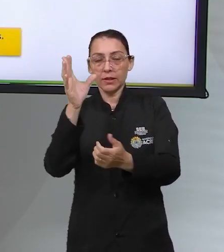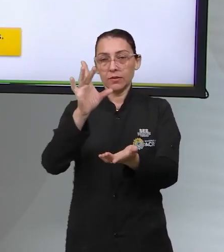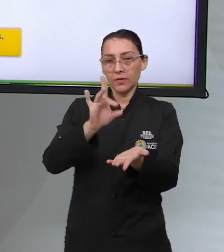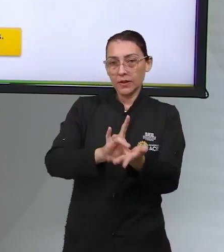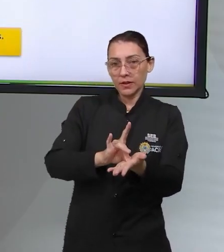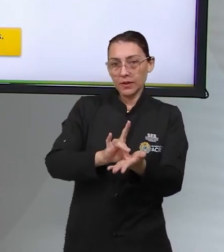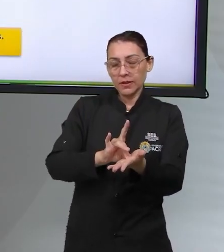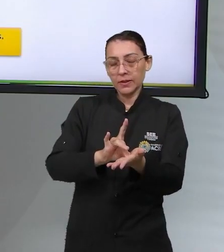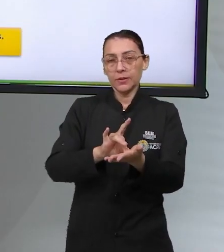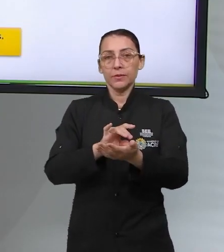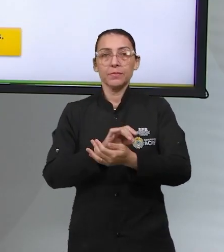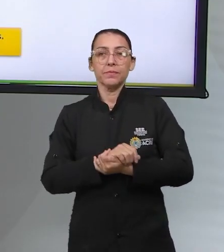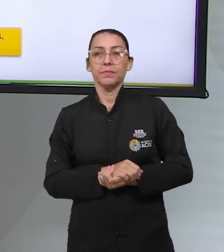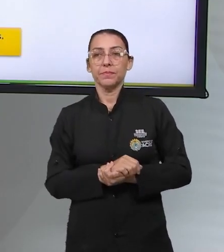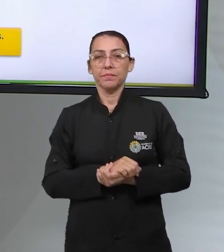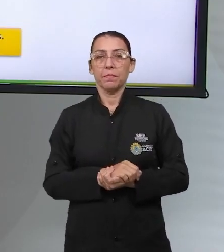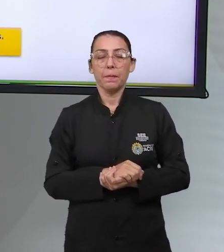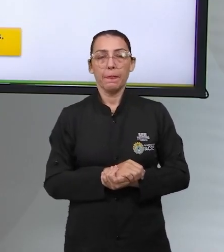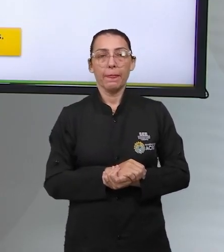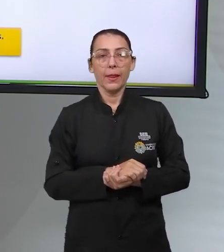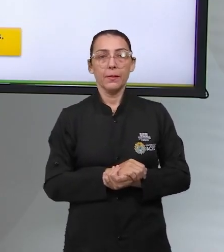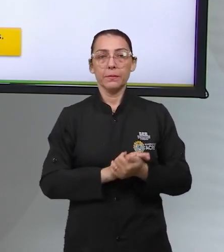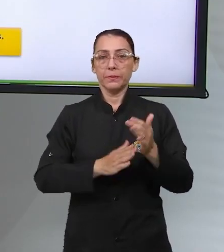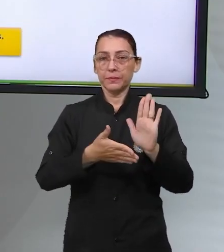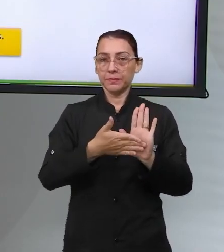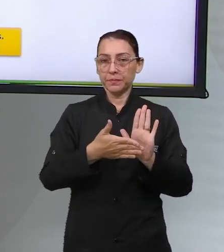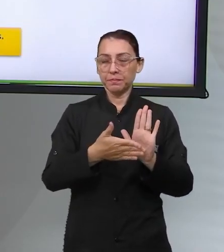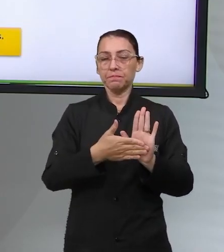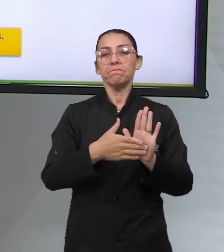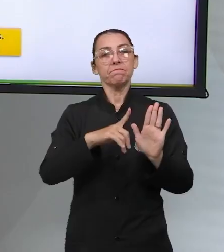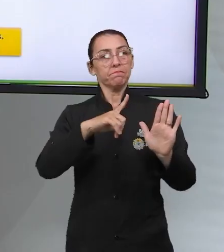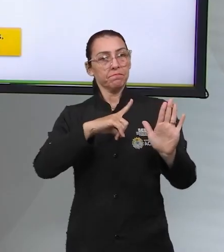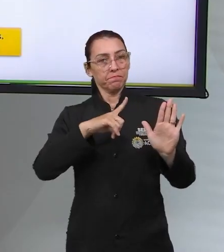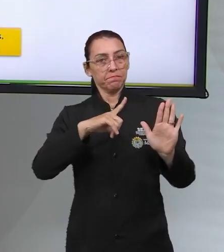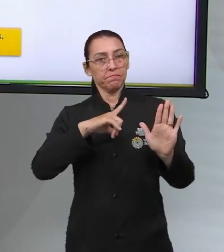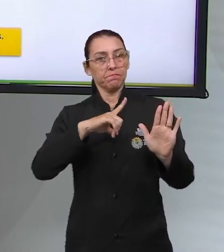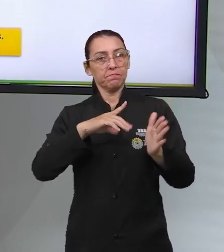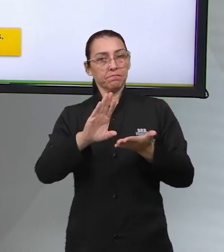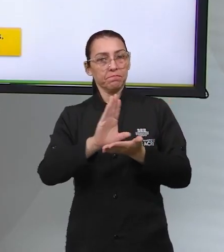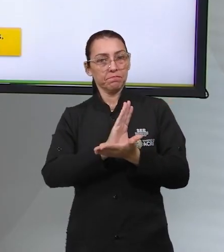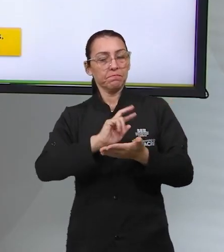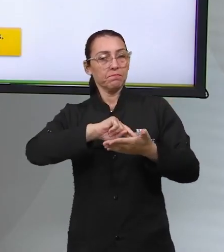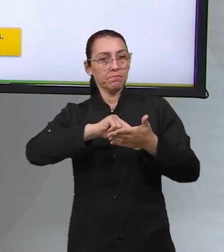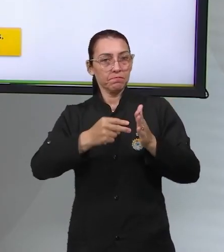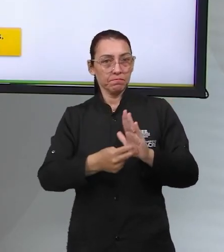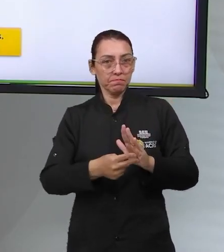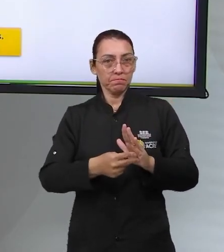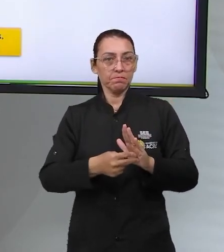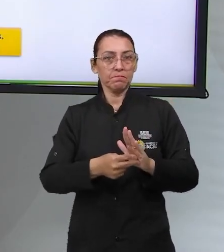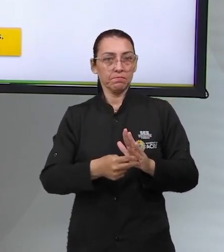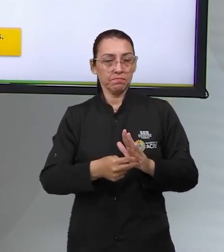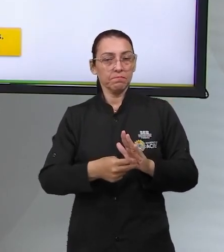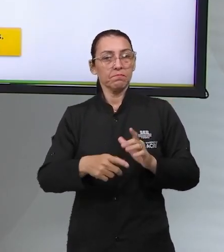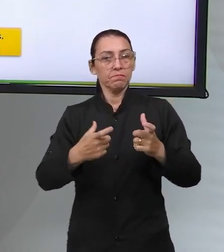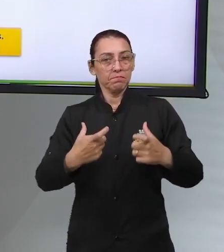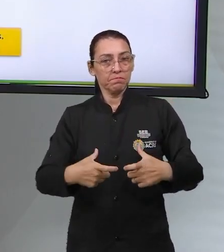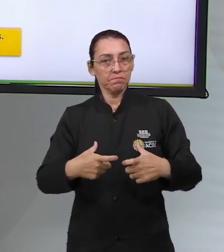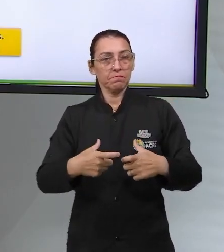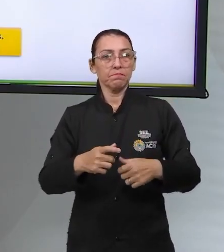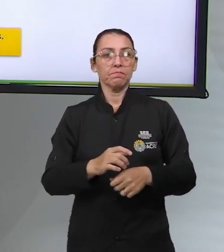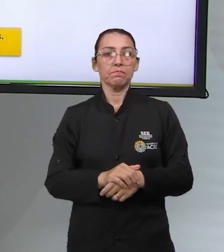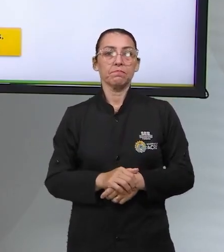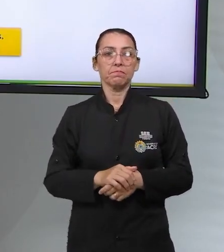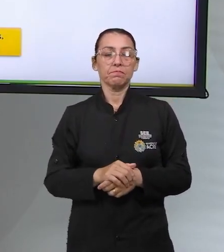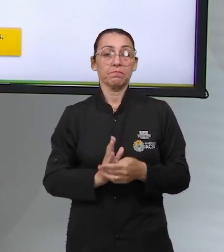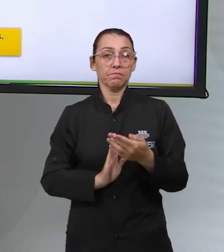assim, investida, ela torne-se pauta e ela passe por um investimento significativo naquela localidade.